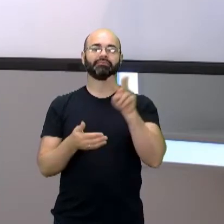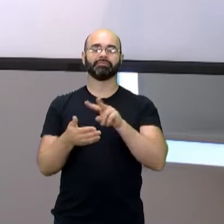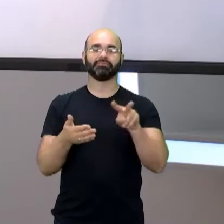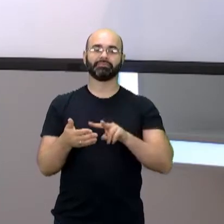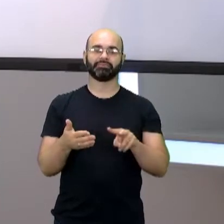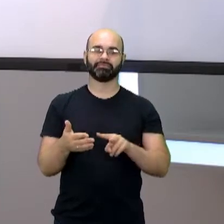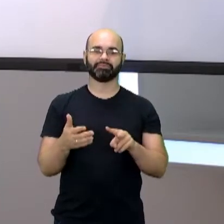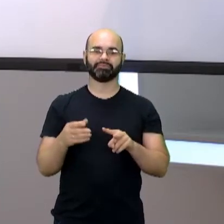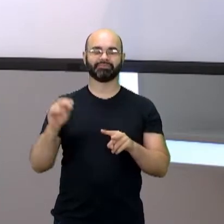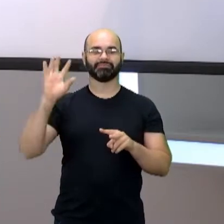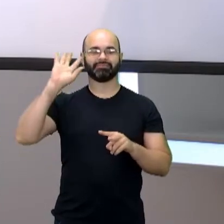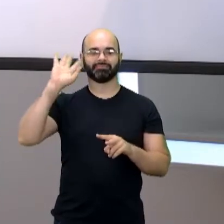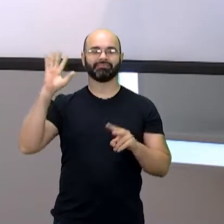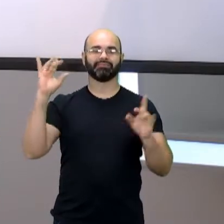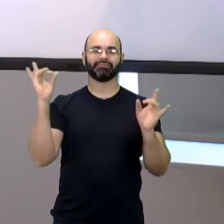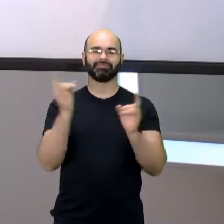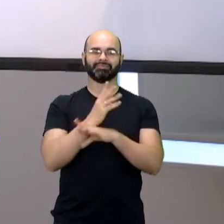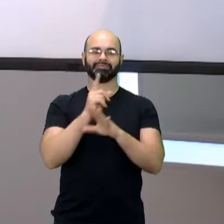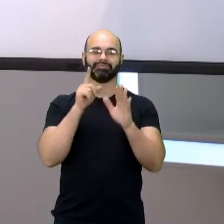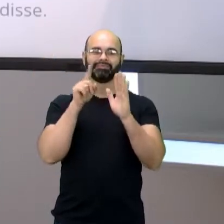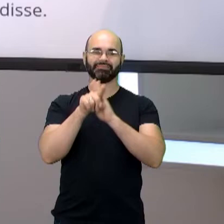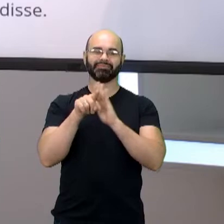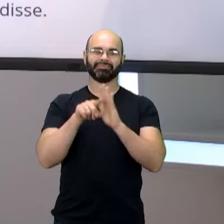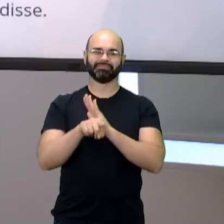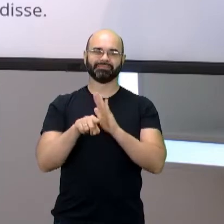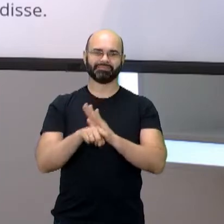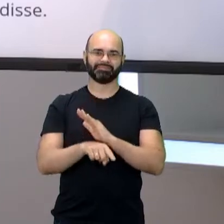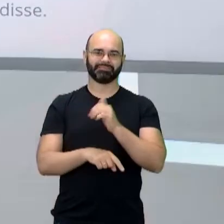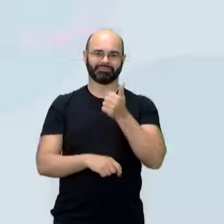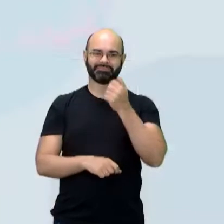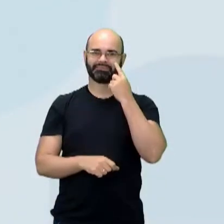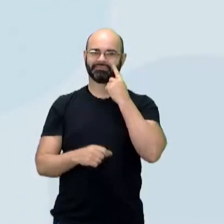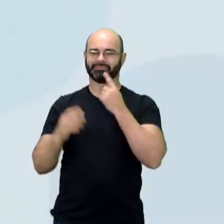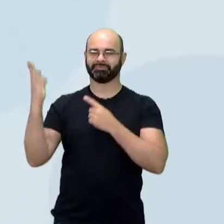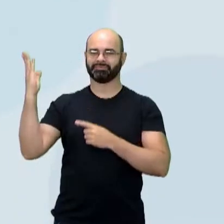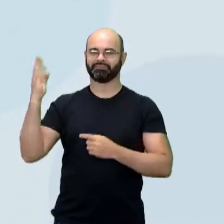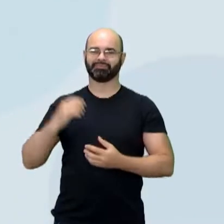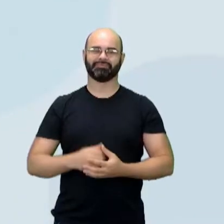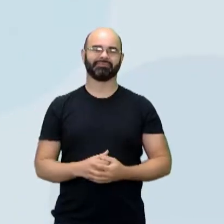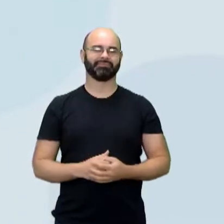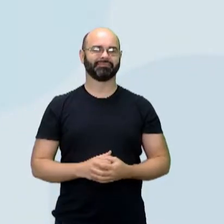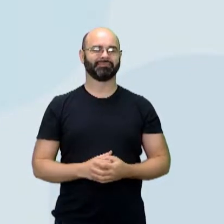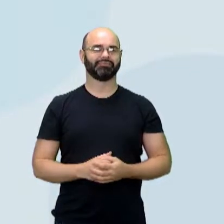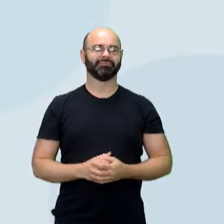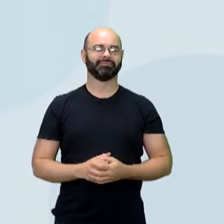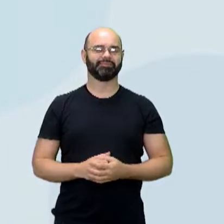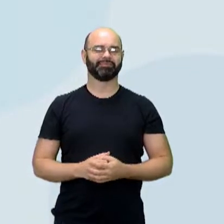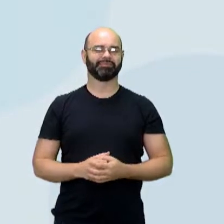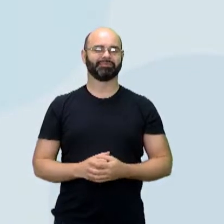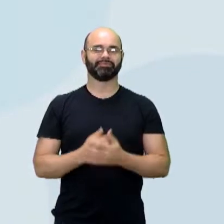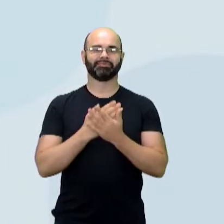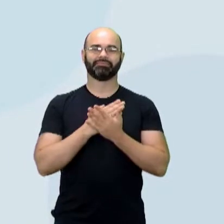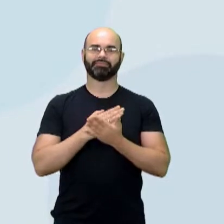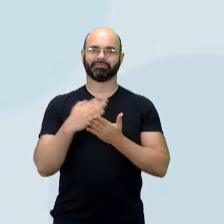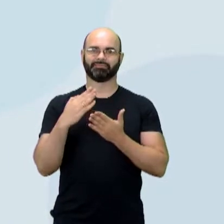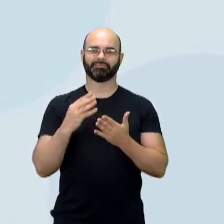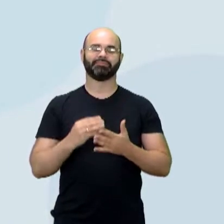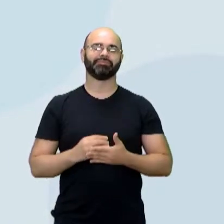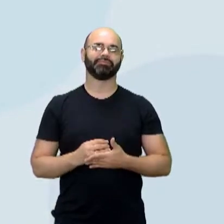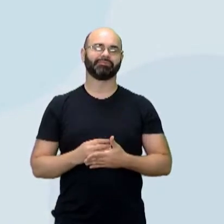e a resolução de uma questão aqui com vocês. Vamos lá? A gente começa com a leitura. Vamos para a